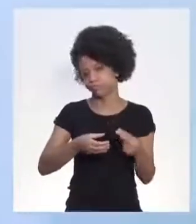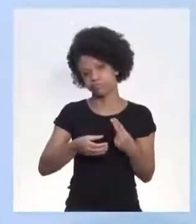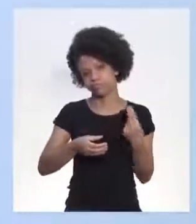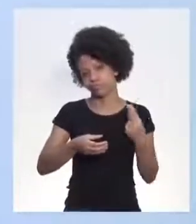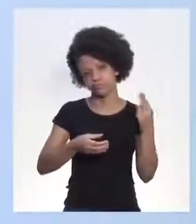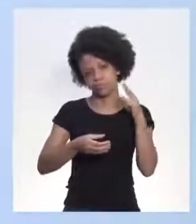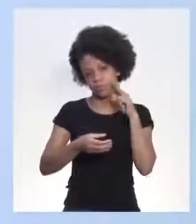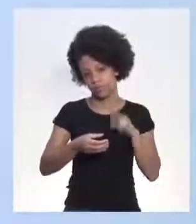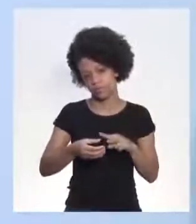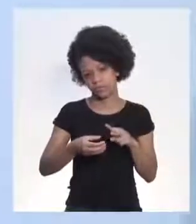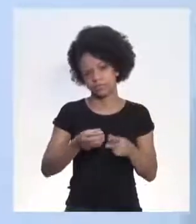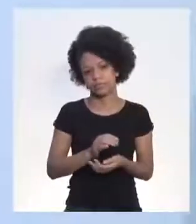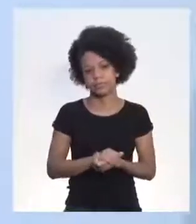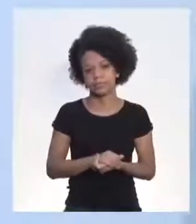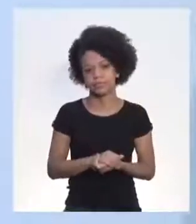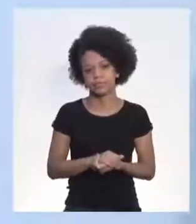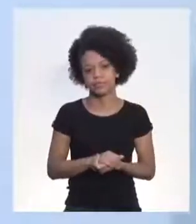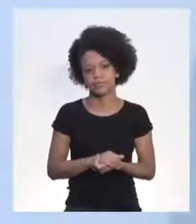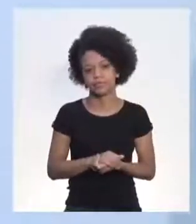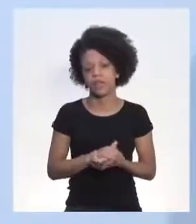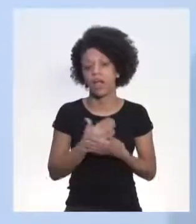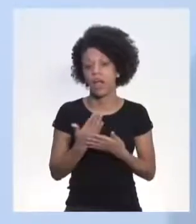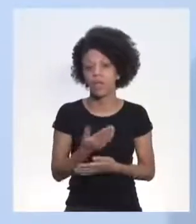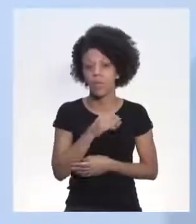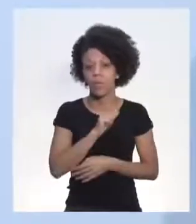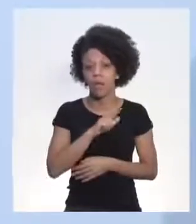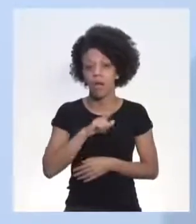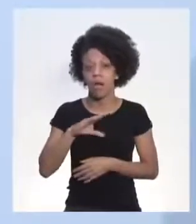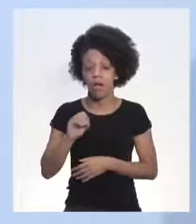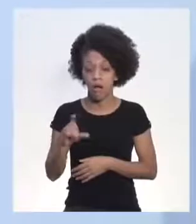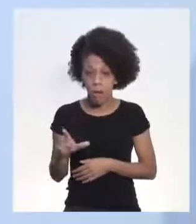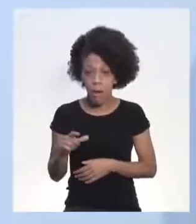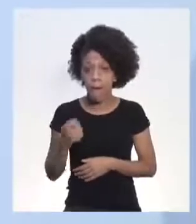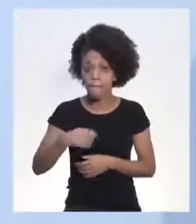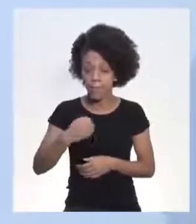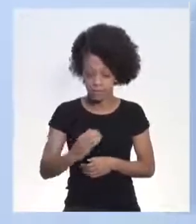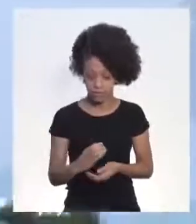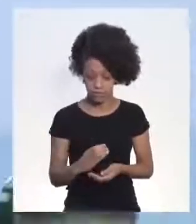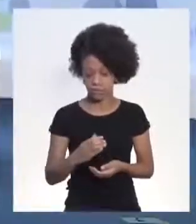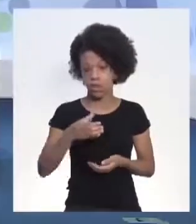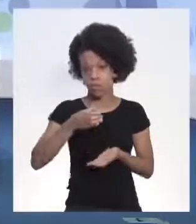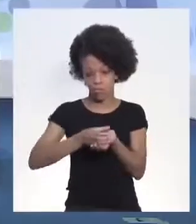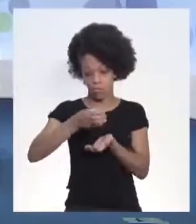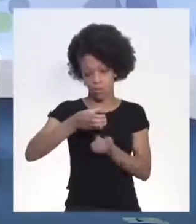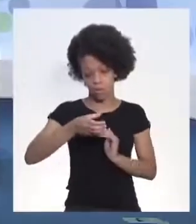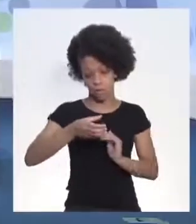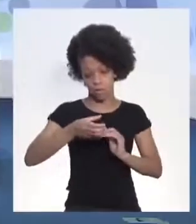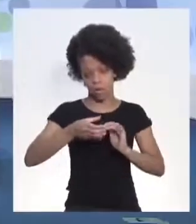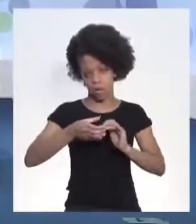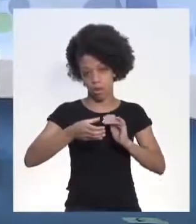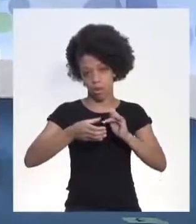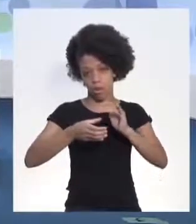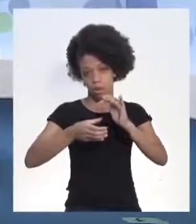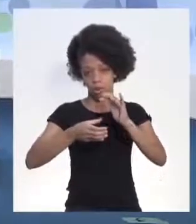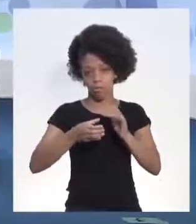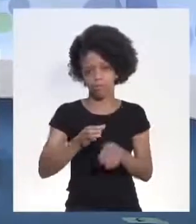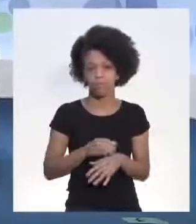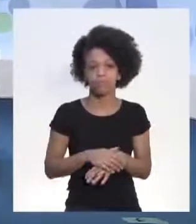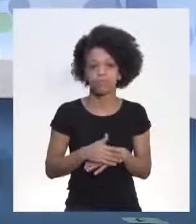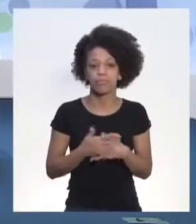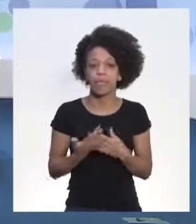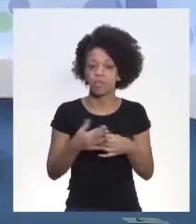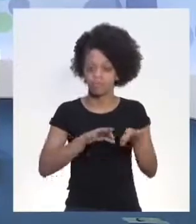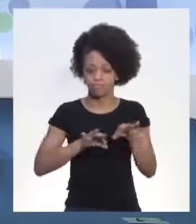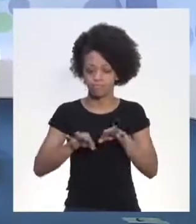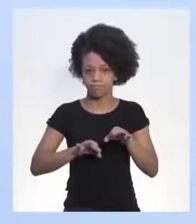eu coloquei aqui é transparente, aí o álcool tem que subir, ou seja, ele tem que dilatar. Eu montei um aqui maiorzinho,